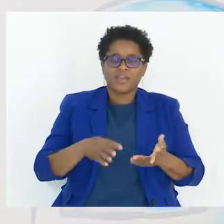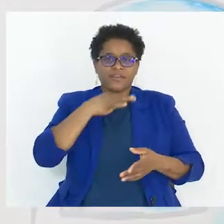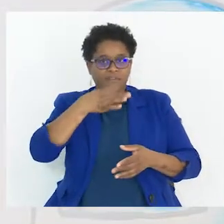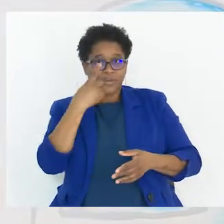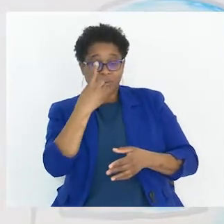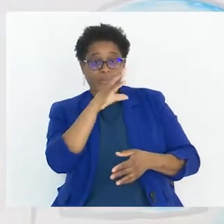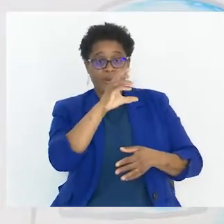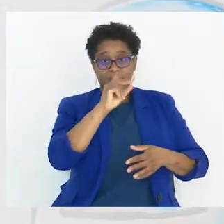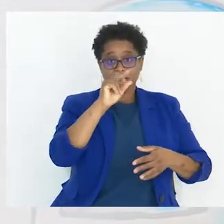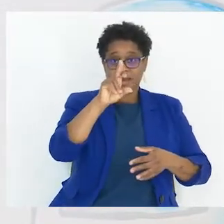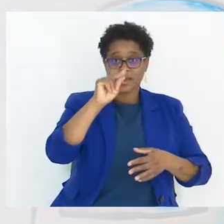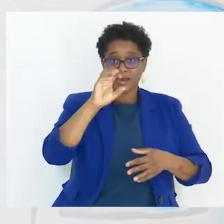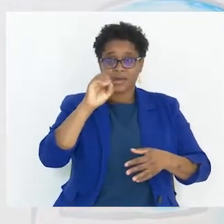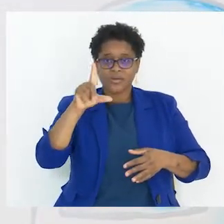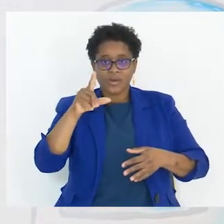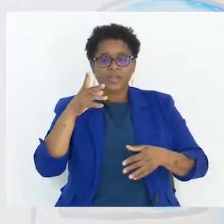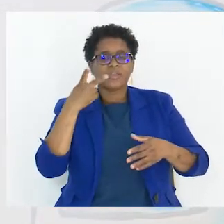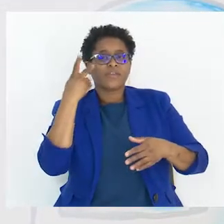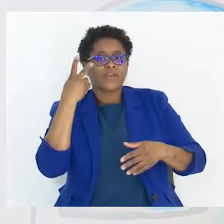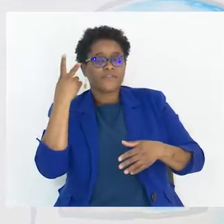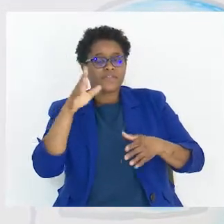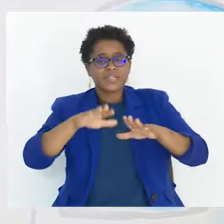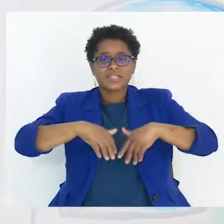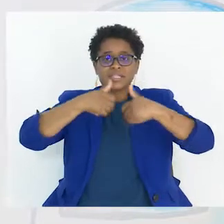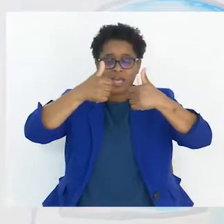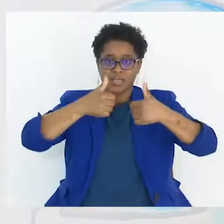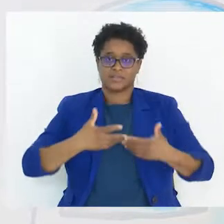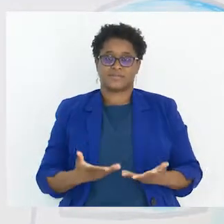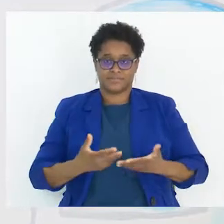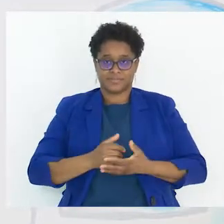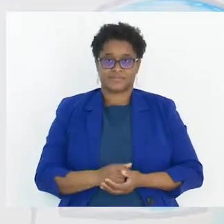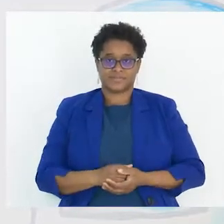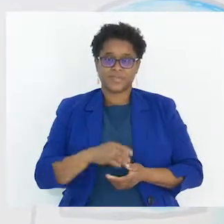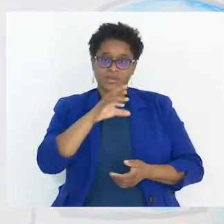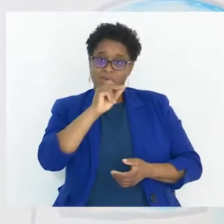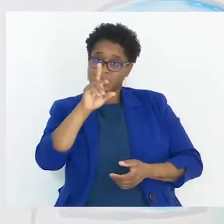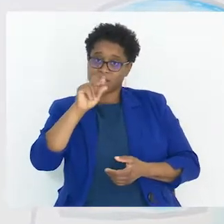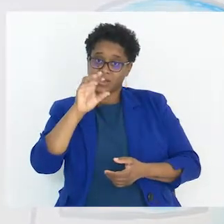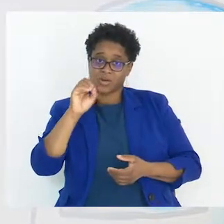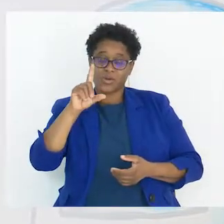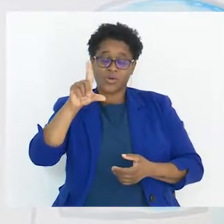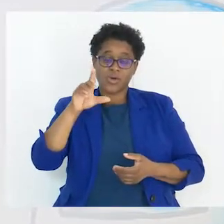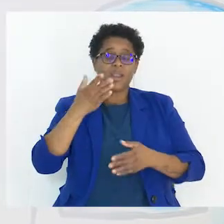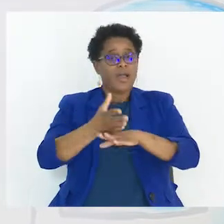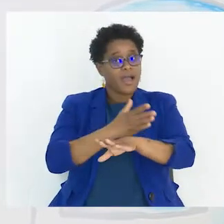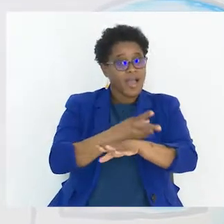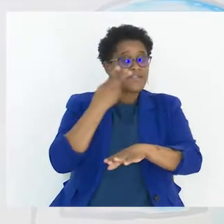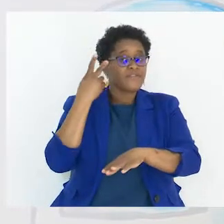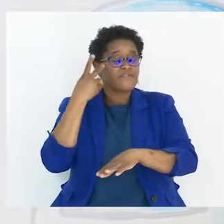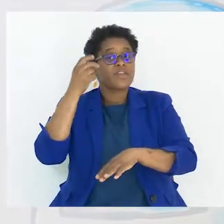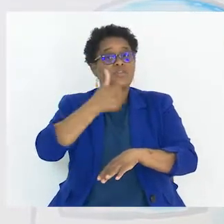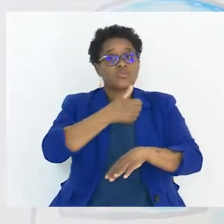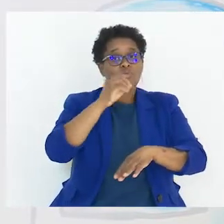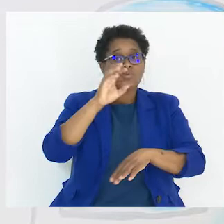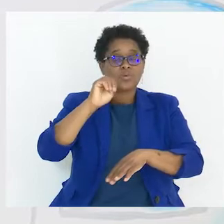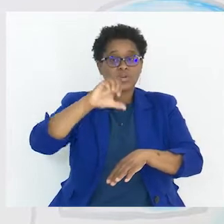caracol que passou a viver na cidade, não é? O caracol vivia onde? Vivia no bosque. O que